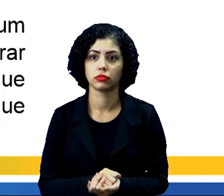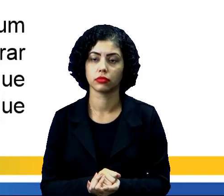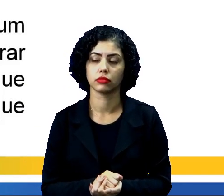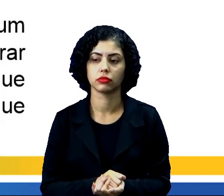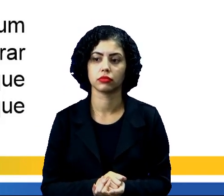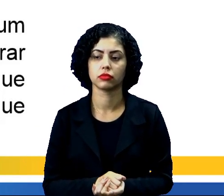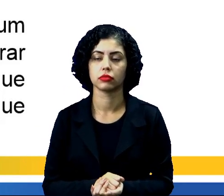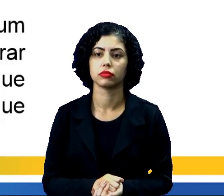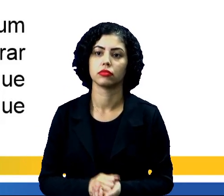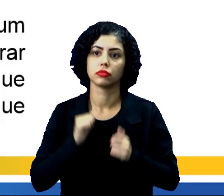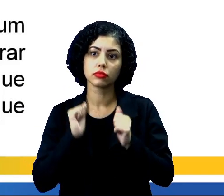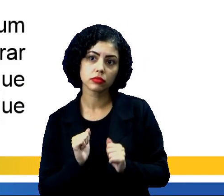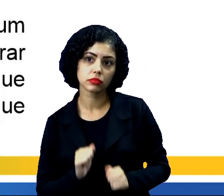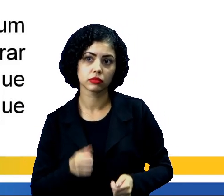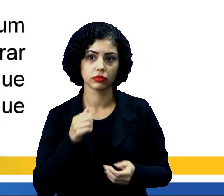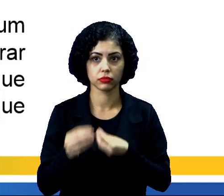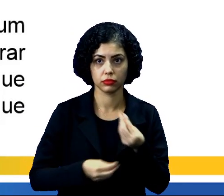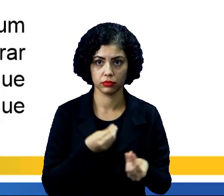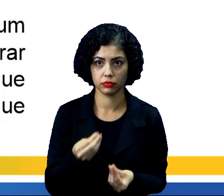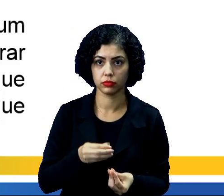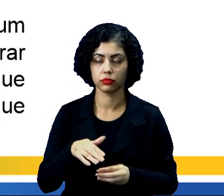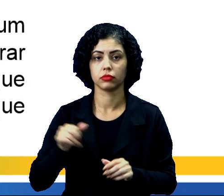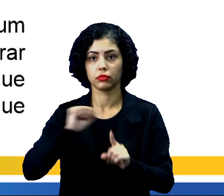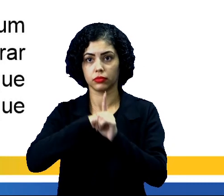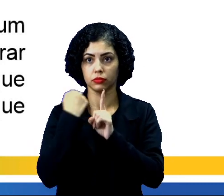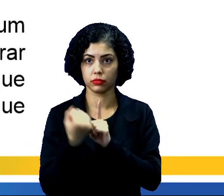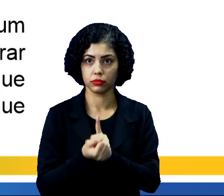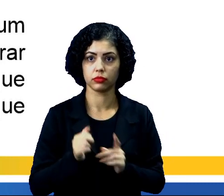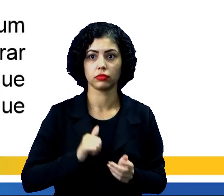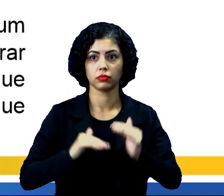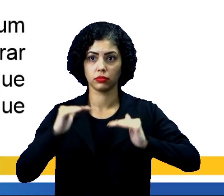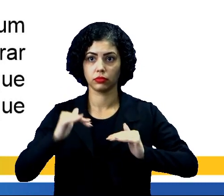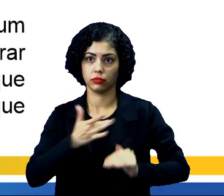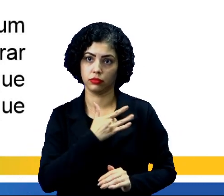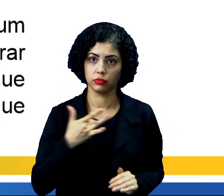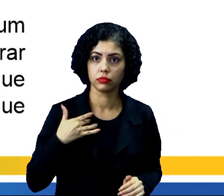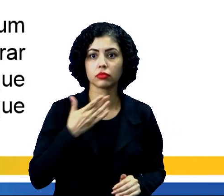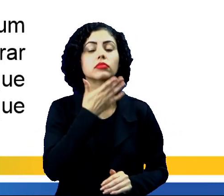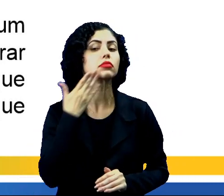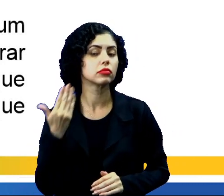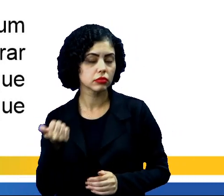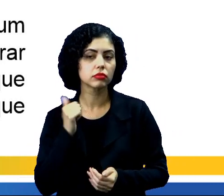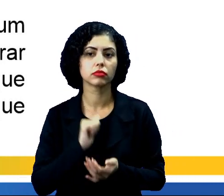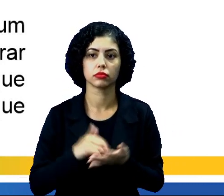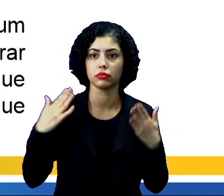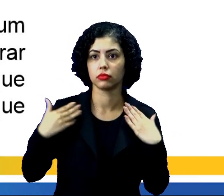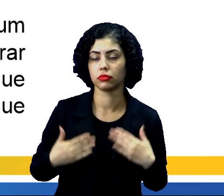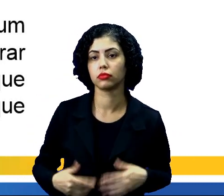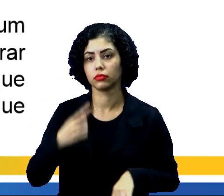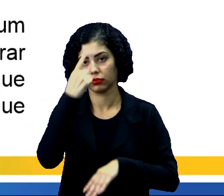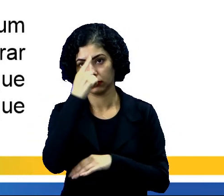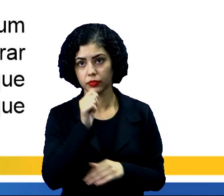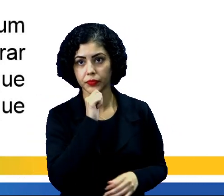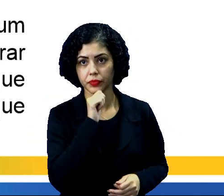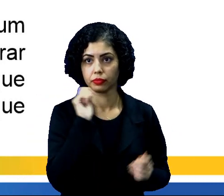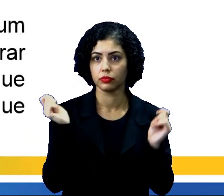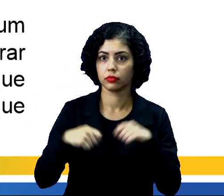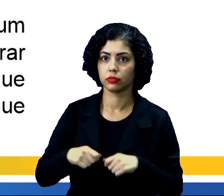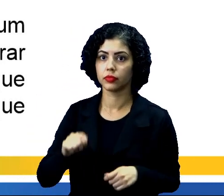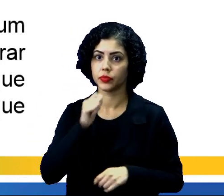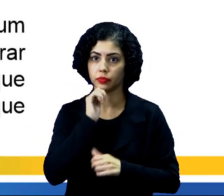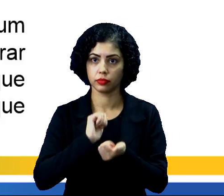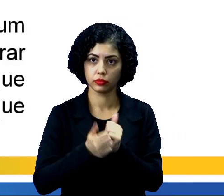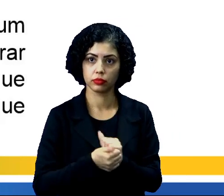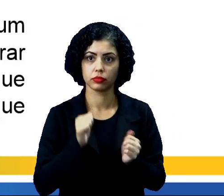efetiva do esporte, que pode ser definido como um fenômeno social que visa equilibrar a saúde ou melhorar a aptidão física e mental. Além disso, é